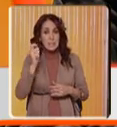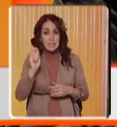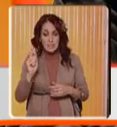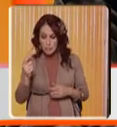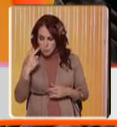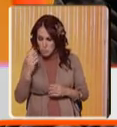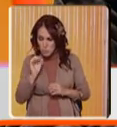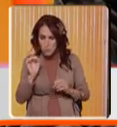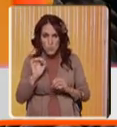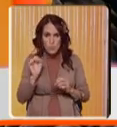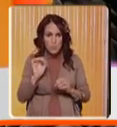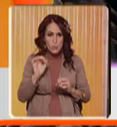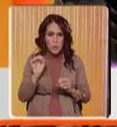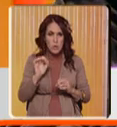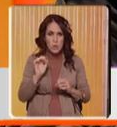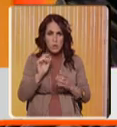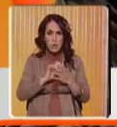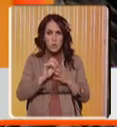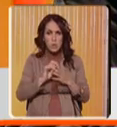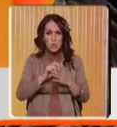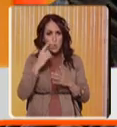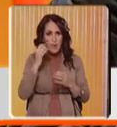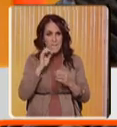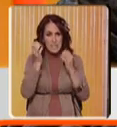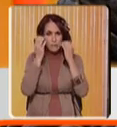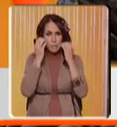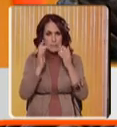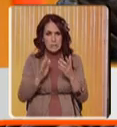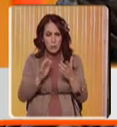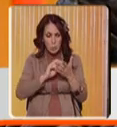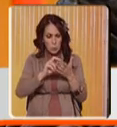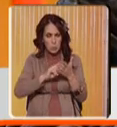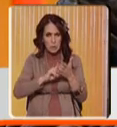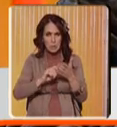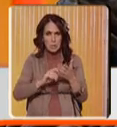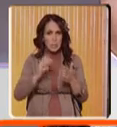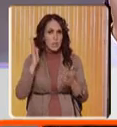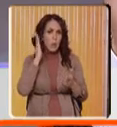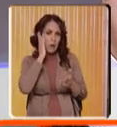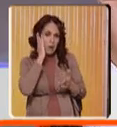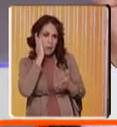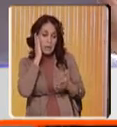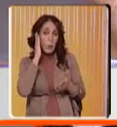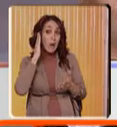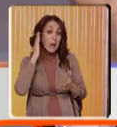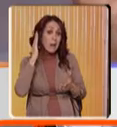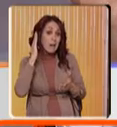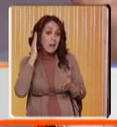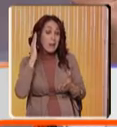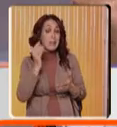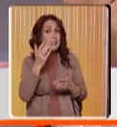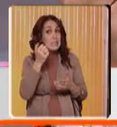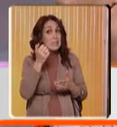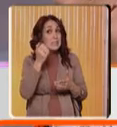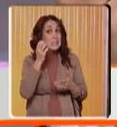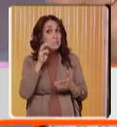Ah, nunca vi. Está. Não está escrito no telemóvel. Não é isso, mas nunca vi as instruções. Eu nunca leio as instruções. E eu, por acaso, até encosto lá o horário. Pronto. E o sítio onde